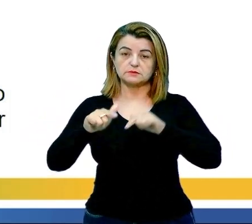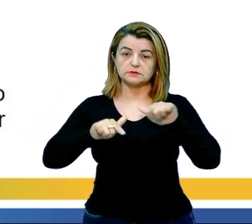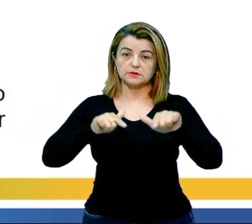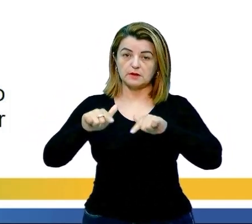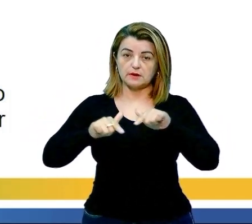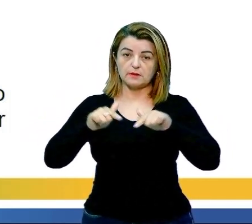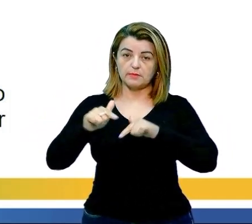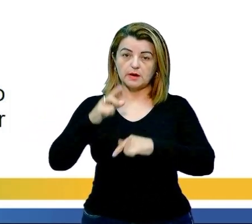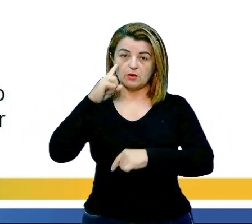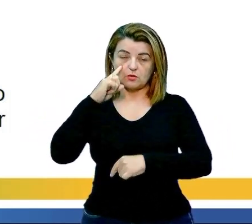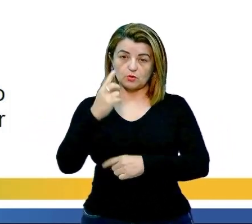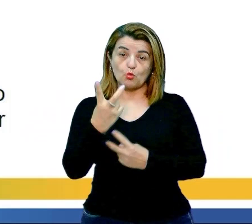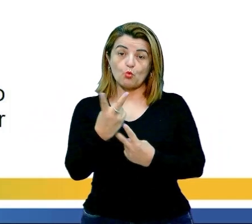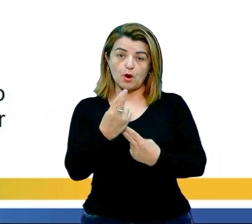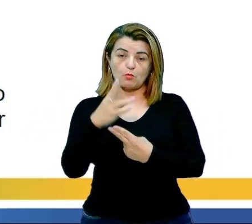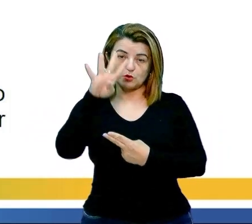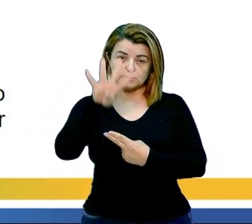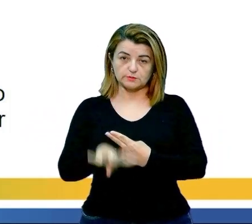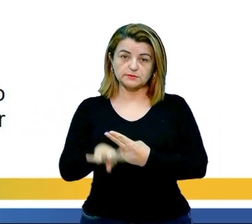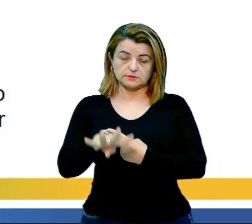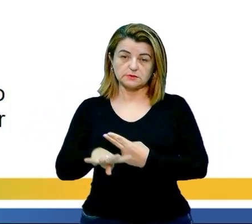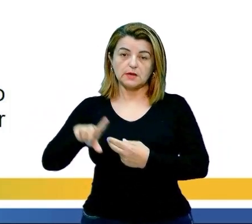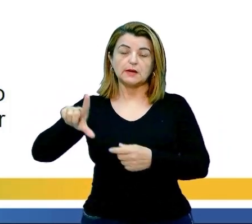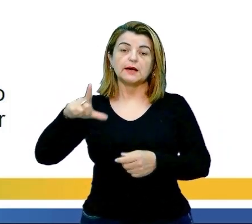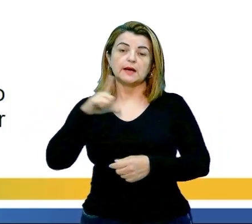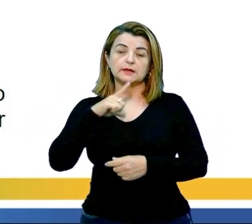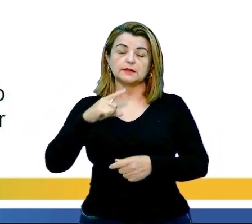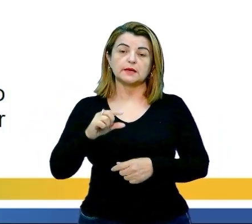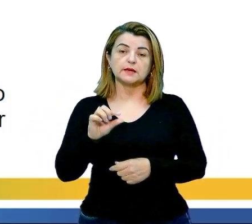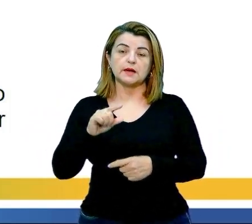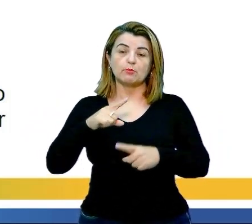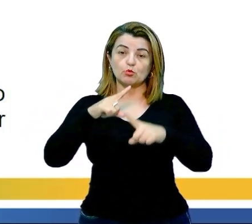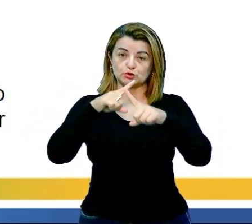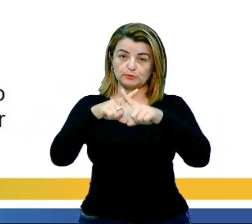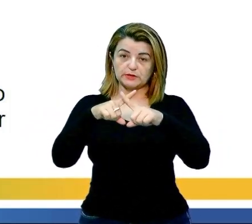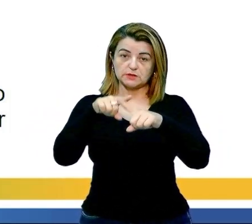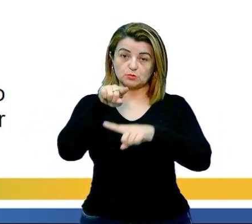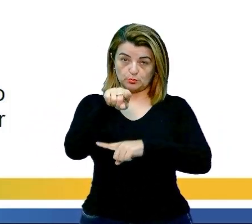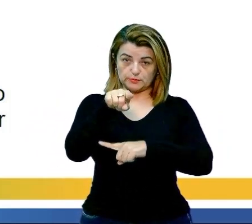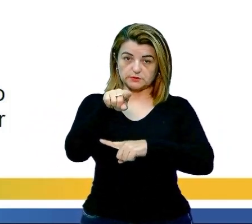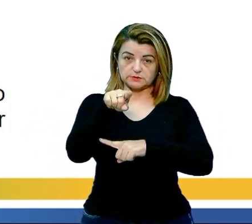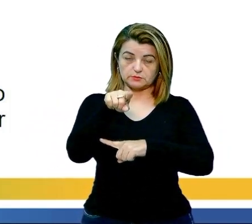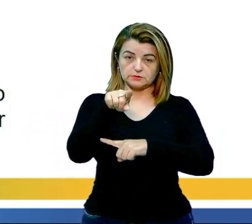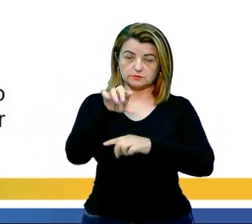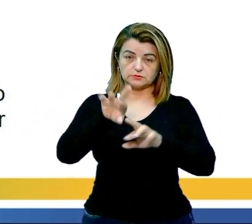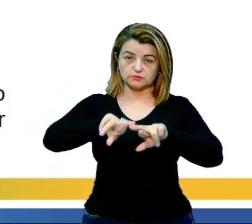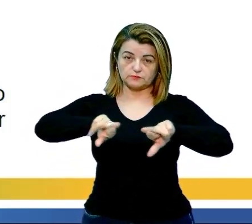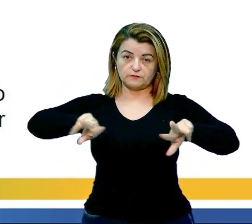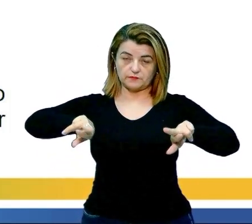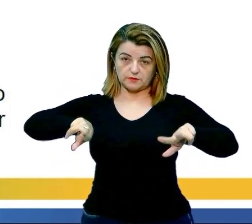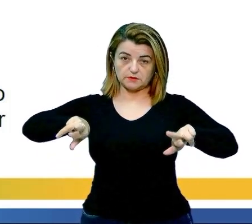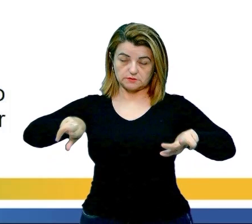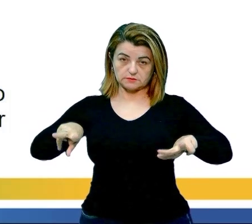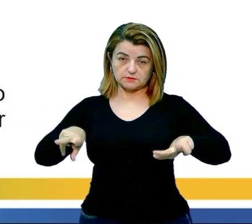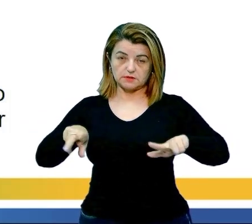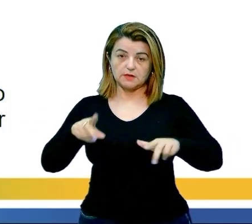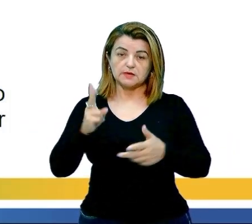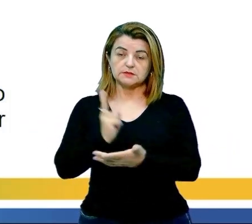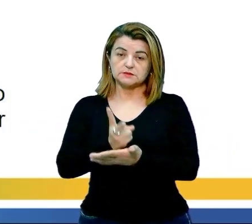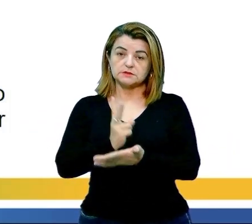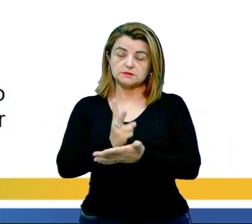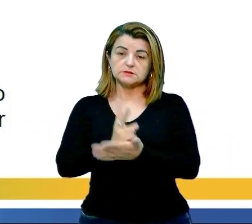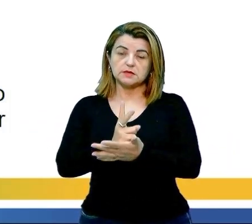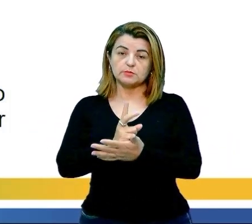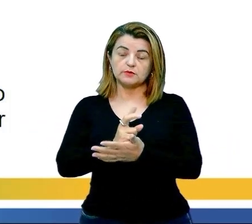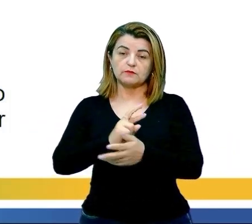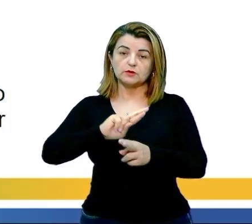como mostra a tabela, nós temos aí a multiplicação, tá? De quilômetro para hectômetro. A gente sempre vai multiplicando por